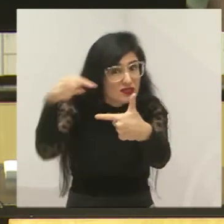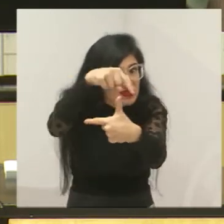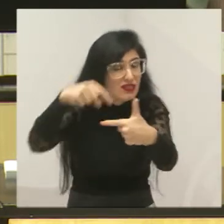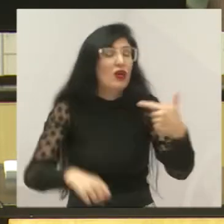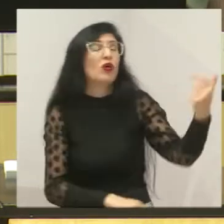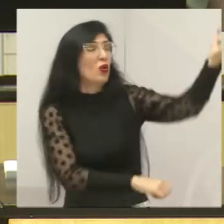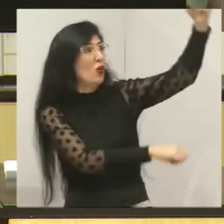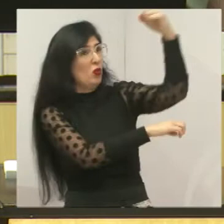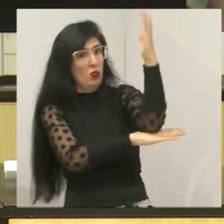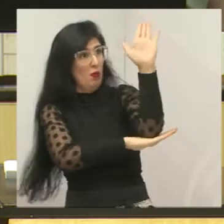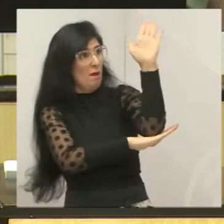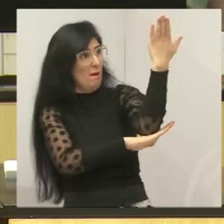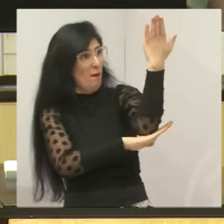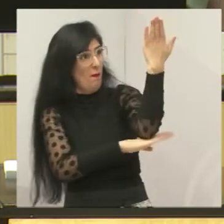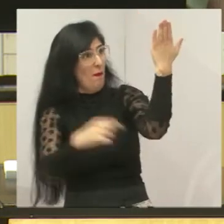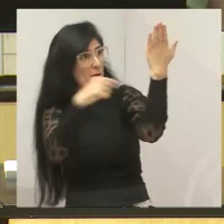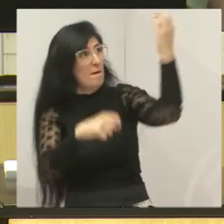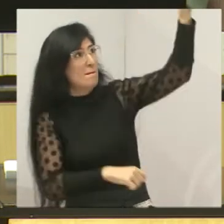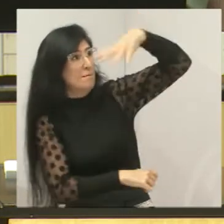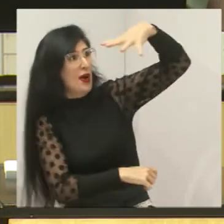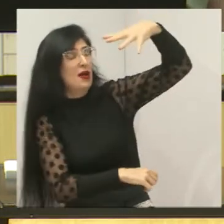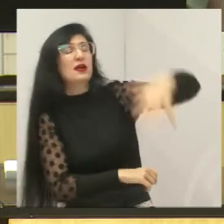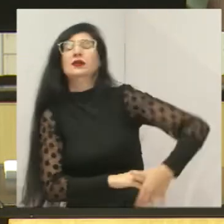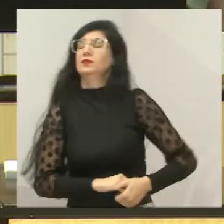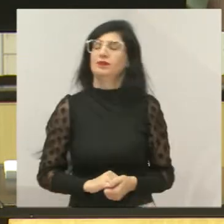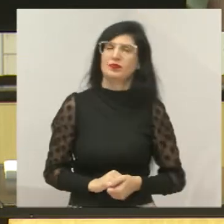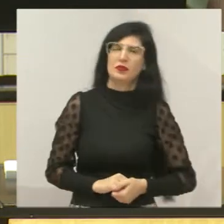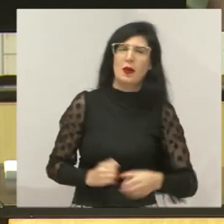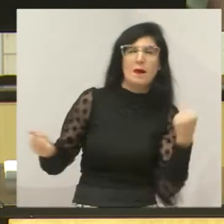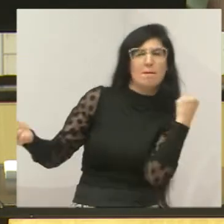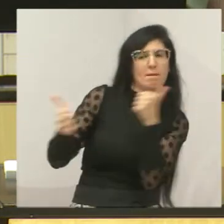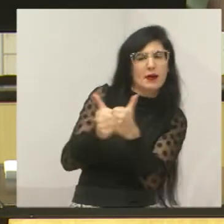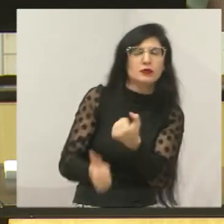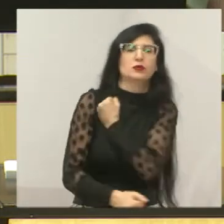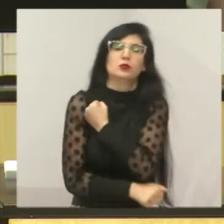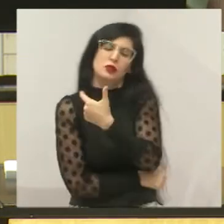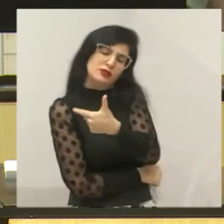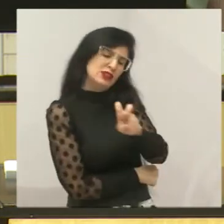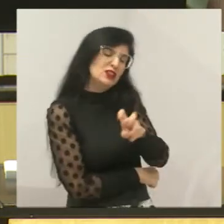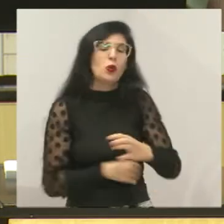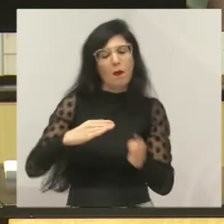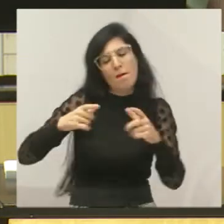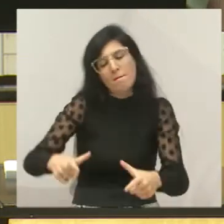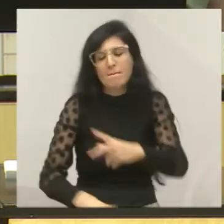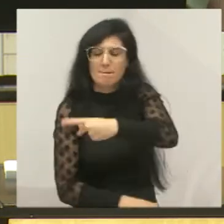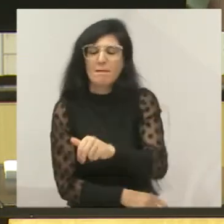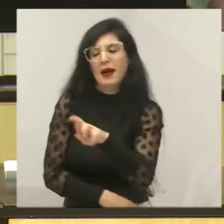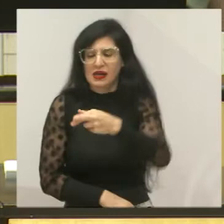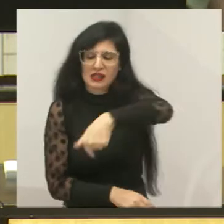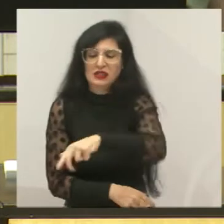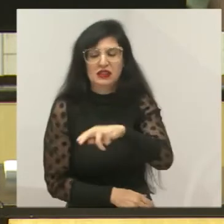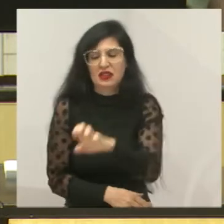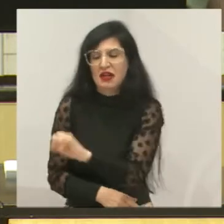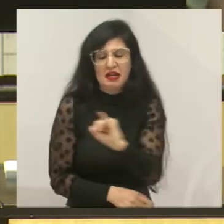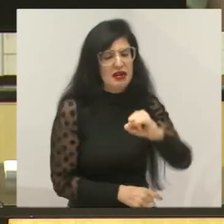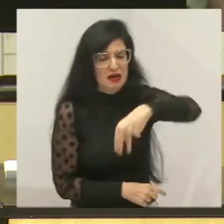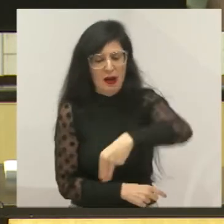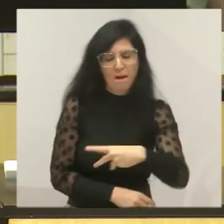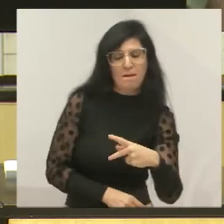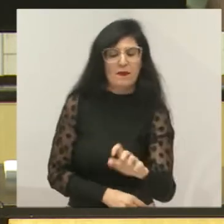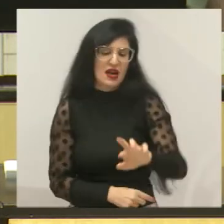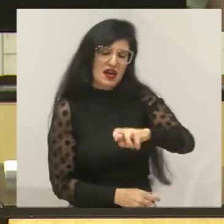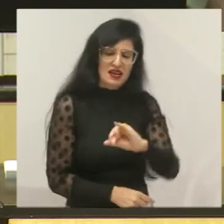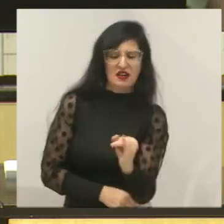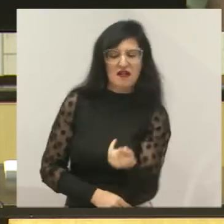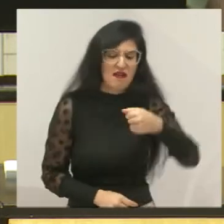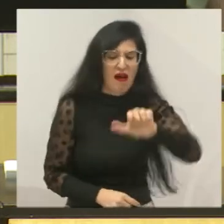Rua Nicolina da Silva Oliveira, próximo ao número 25, no Parque Imperial, em Jacareí. Assim sendo, muito respeitosamente,